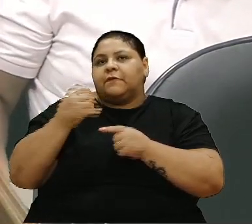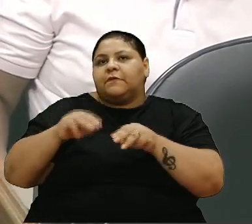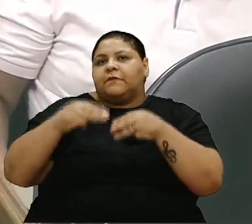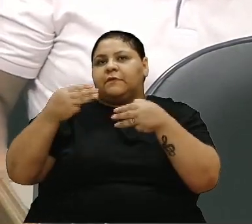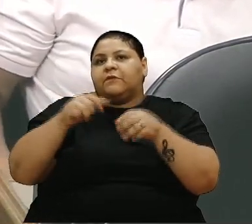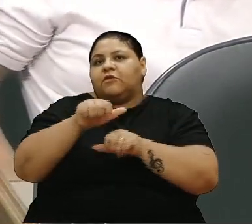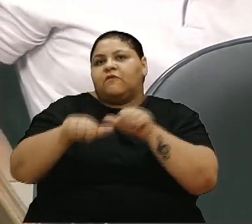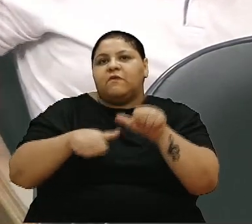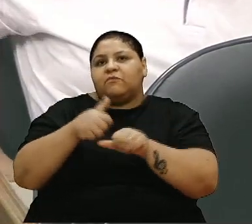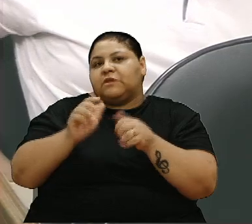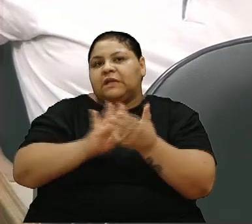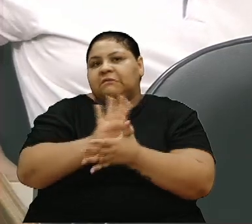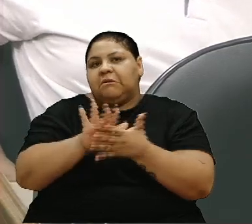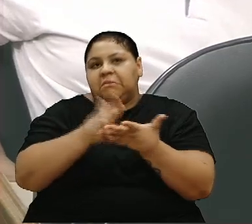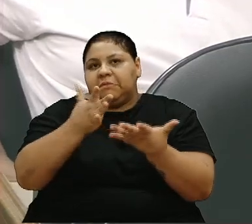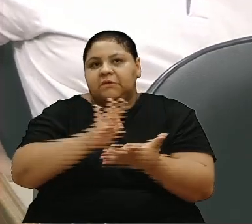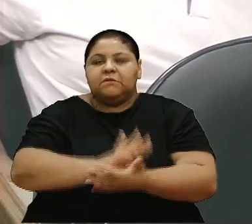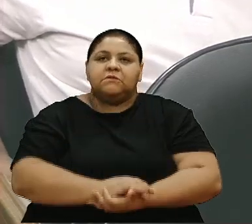mudar nada.